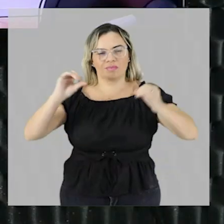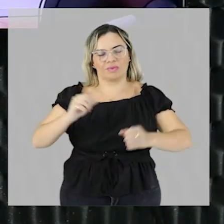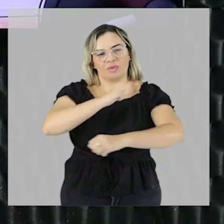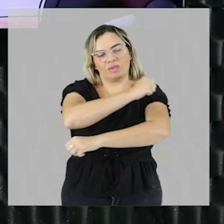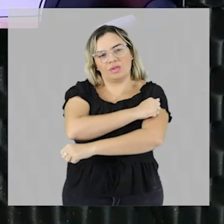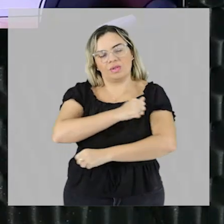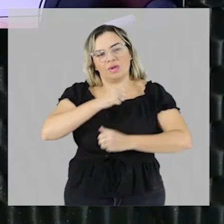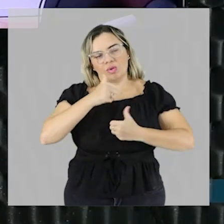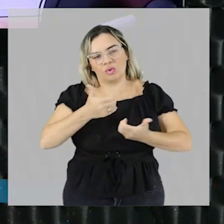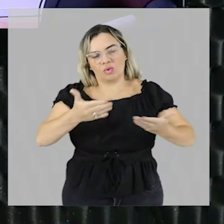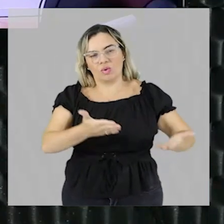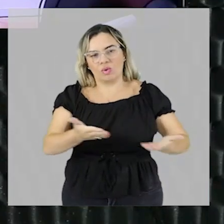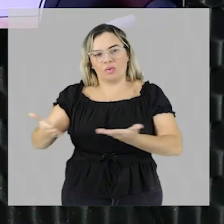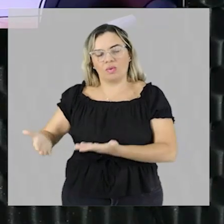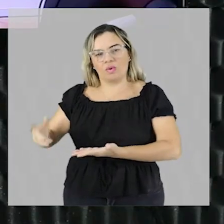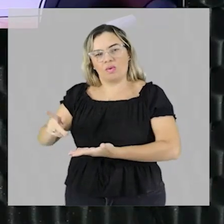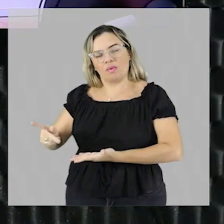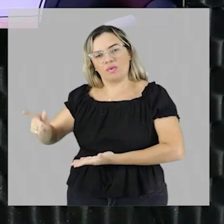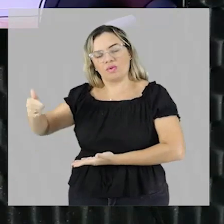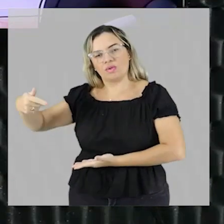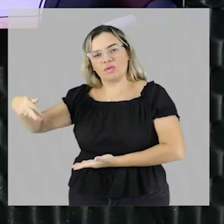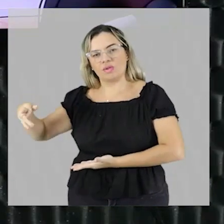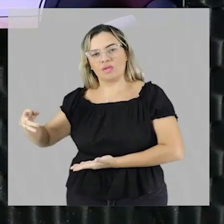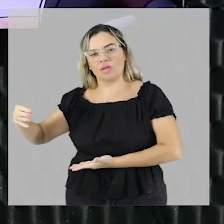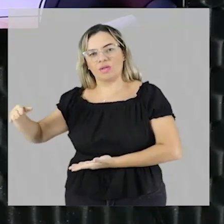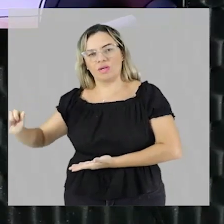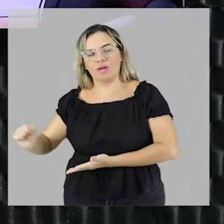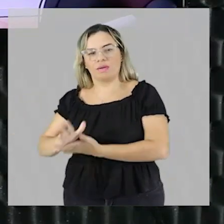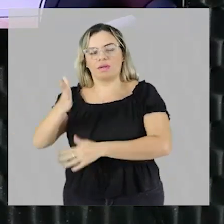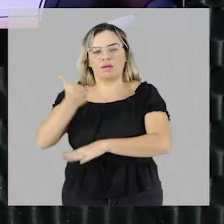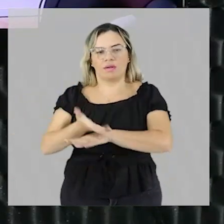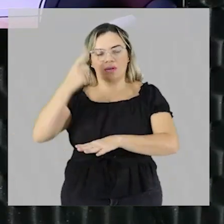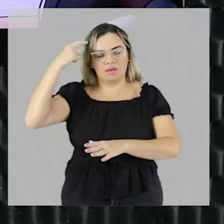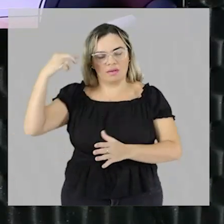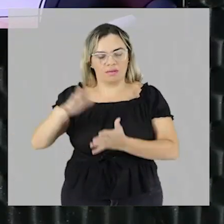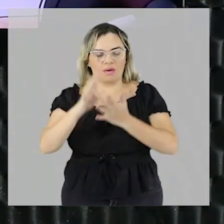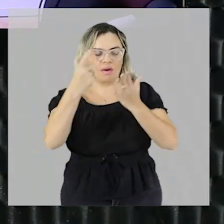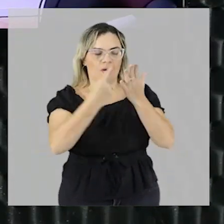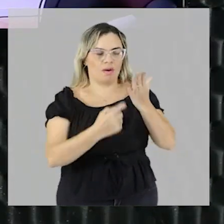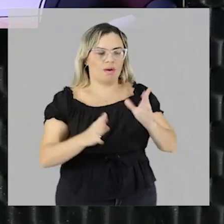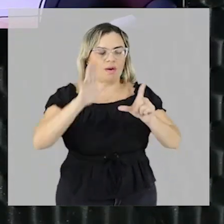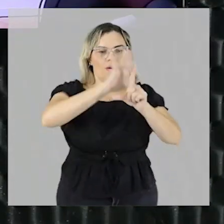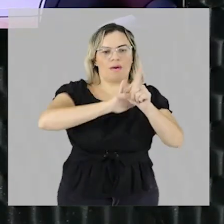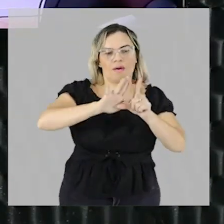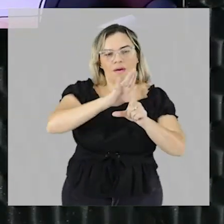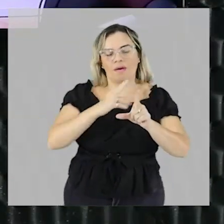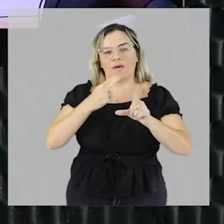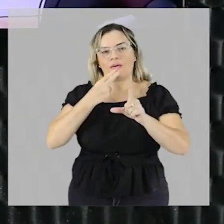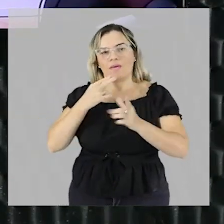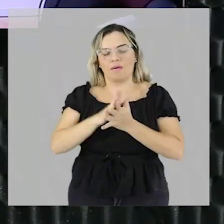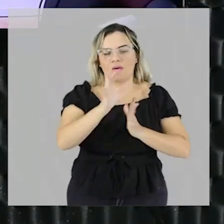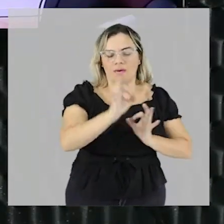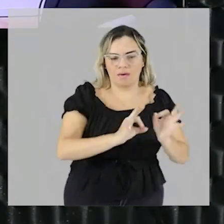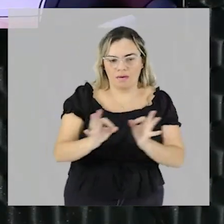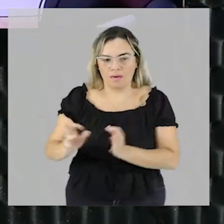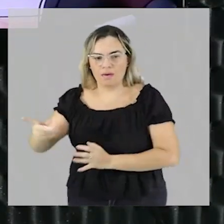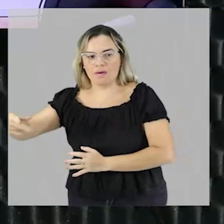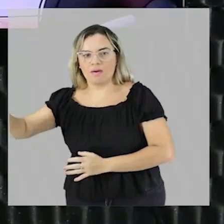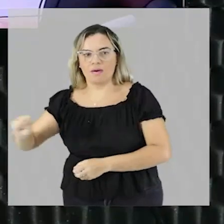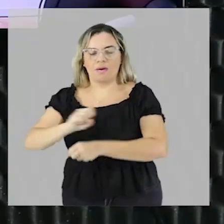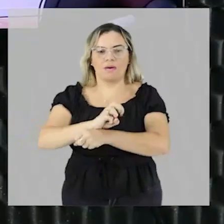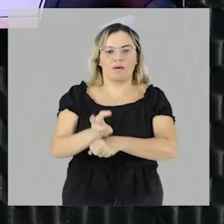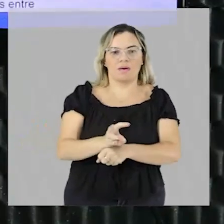Olá pessoal, tudo bem? Professor Paulo Gereba de História. No projeto da plataforma Gonçalves Dias, preparatório Paz